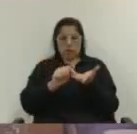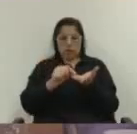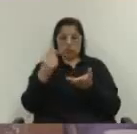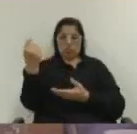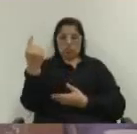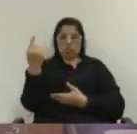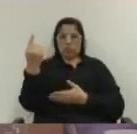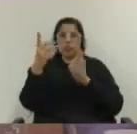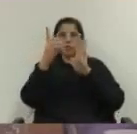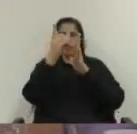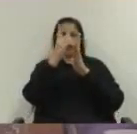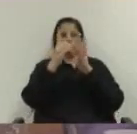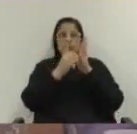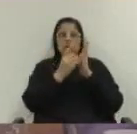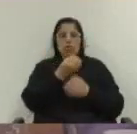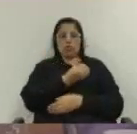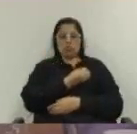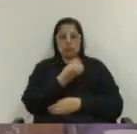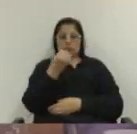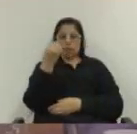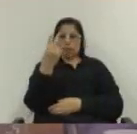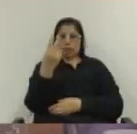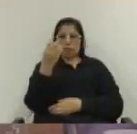do Decreto-Lei número